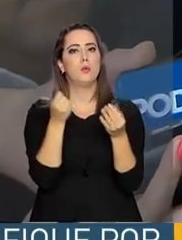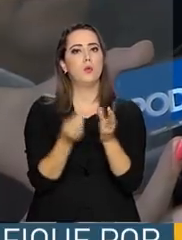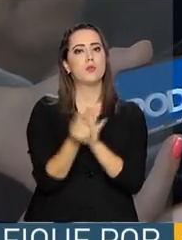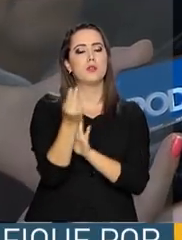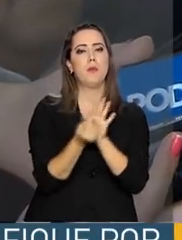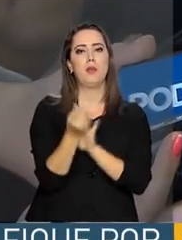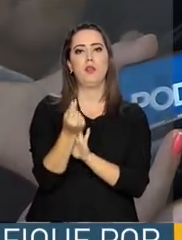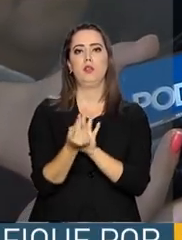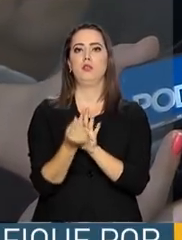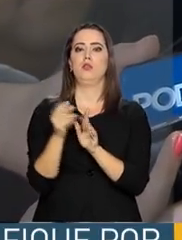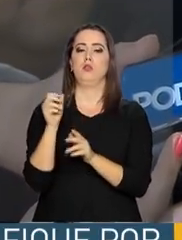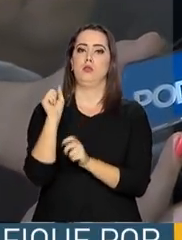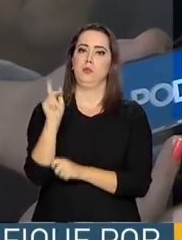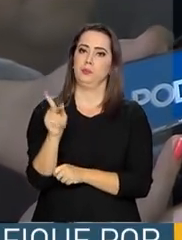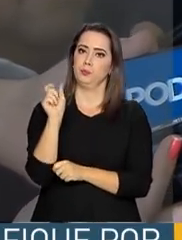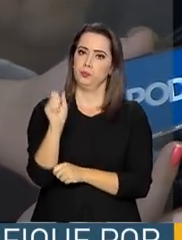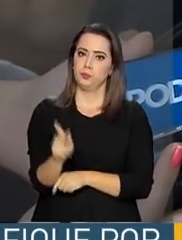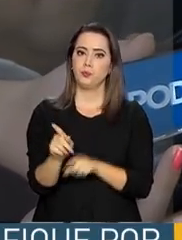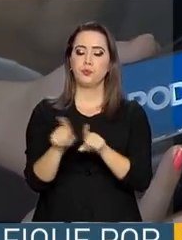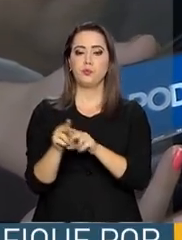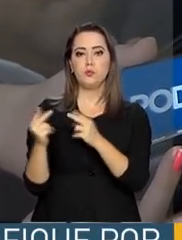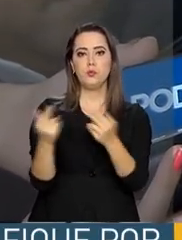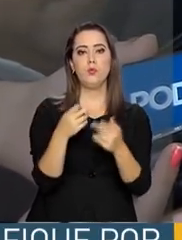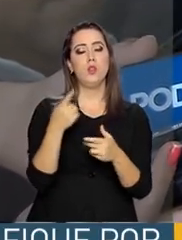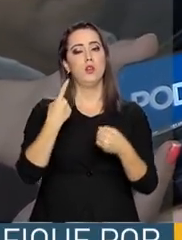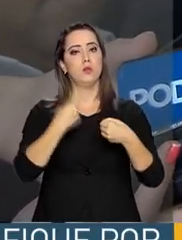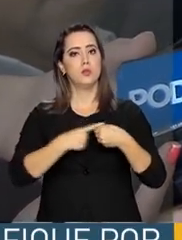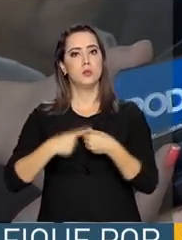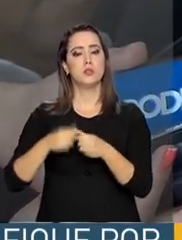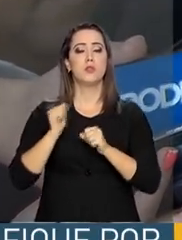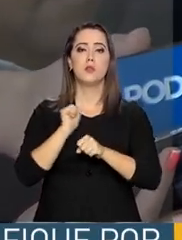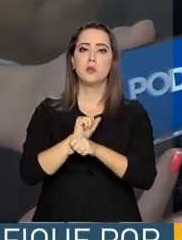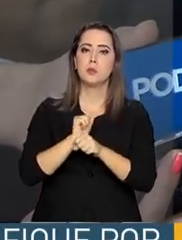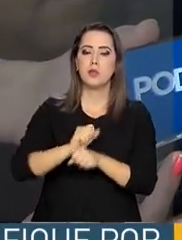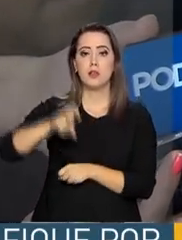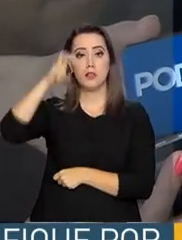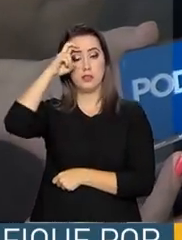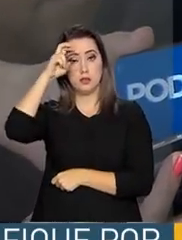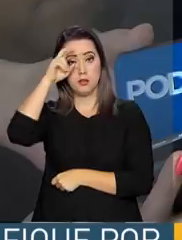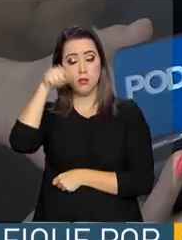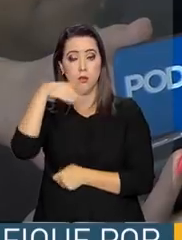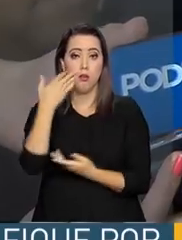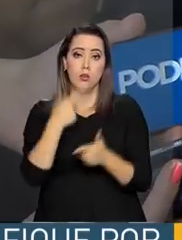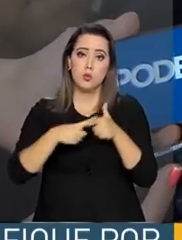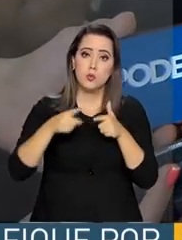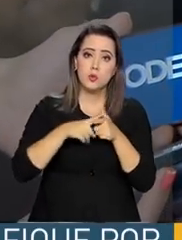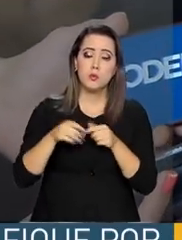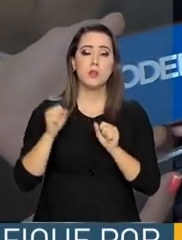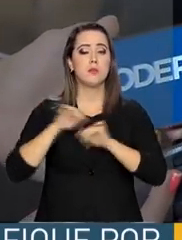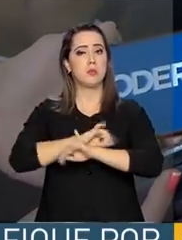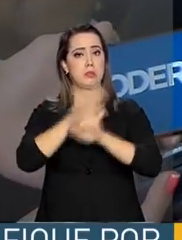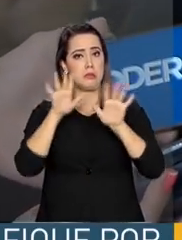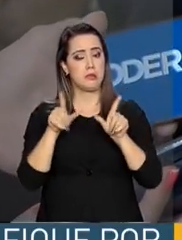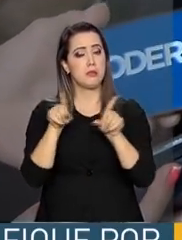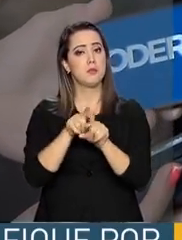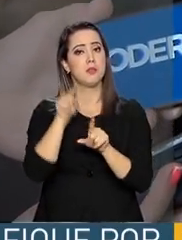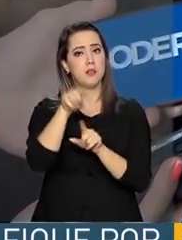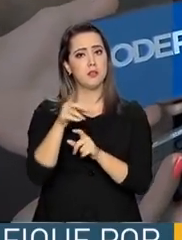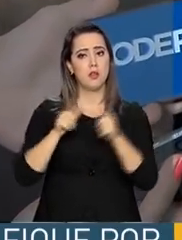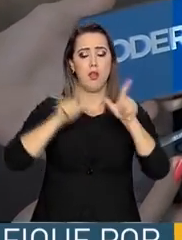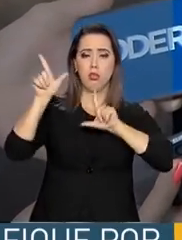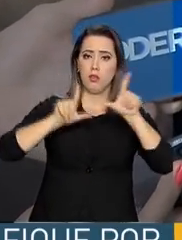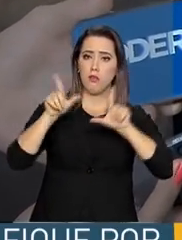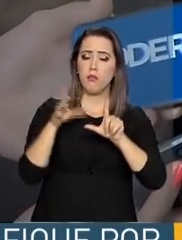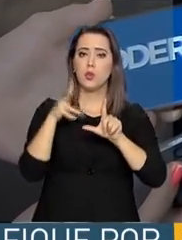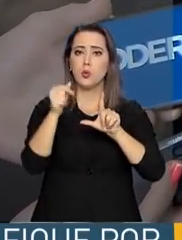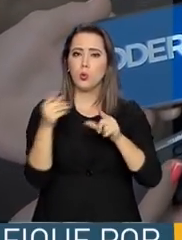à previdência e, de igual maneira, os municípios. Agora, vamos esperar quinta-feira. Eu acho que as questões vão sendo esclarecidas. Eu vejo que a imprensa toda